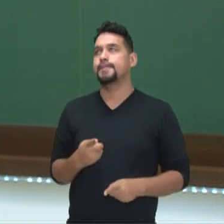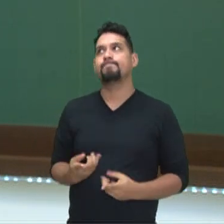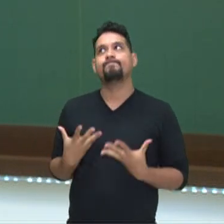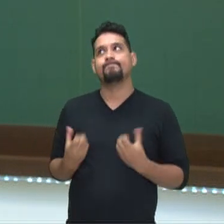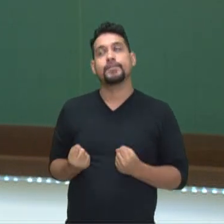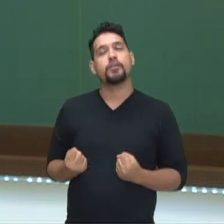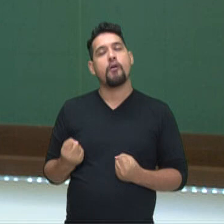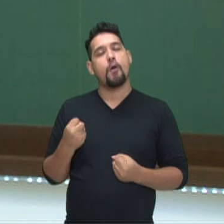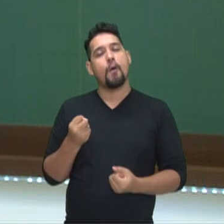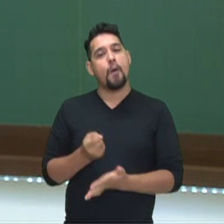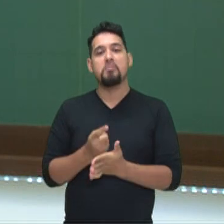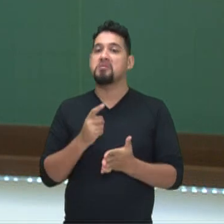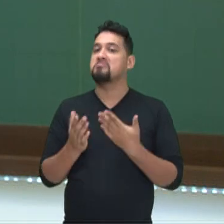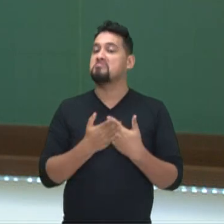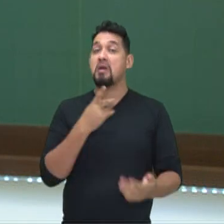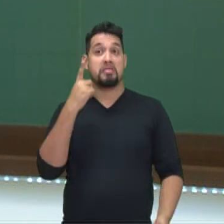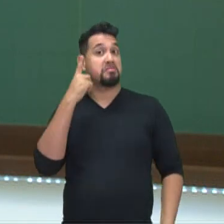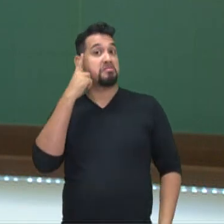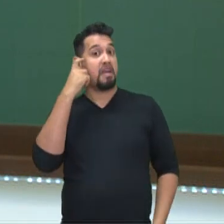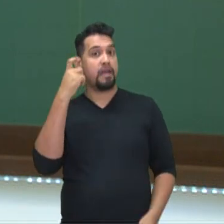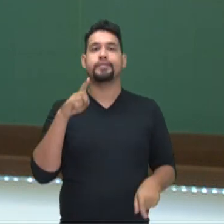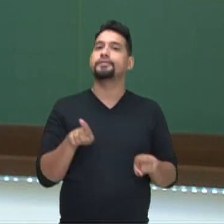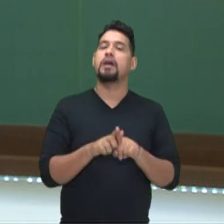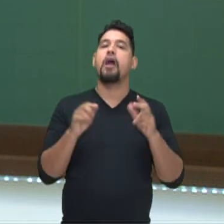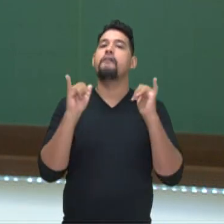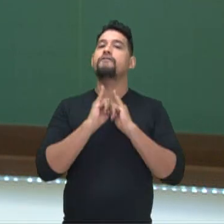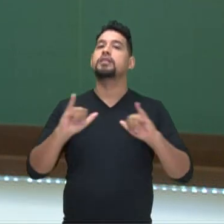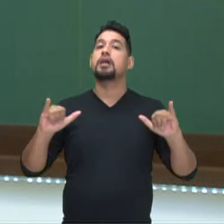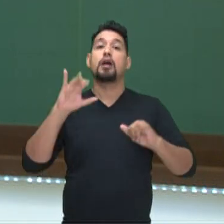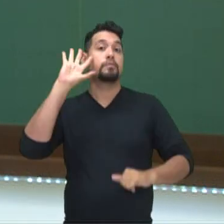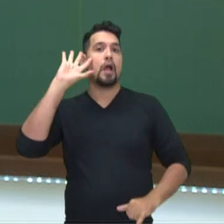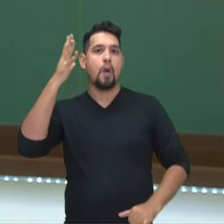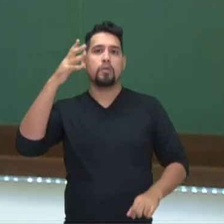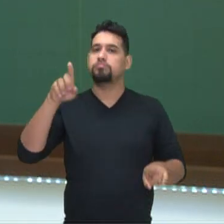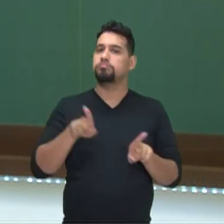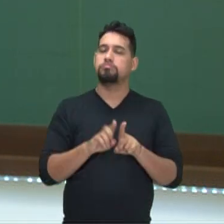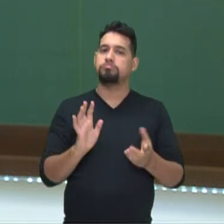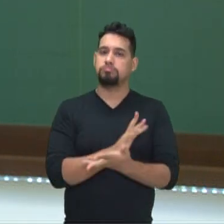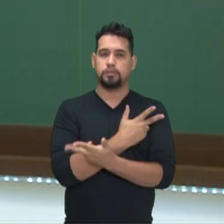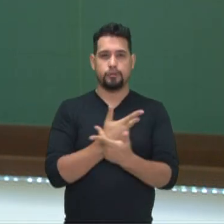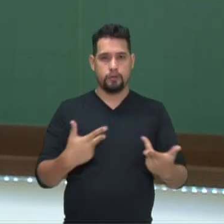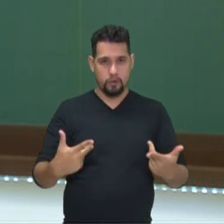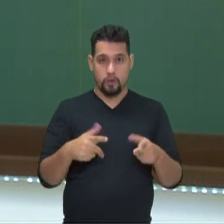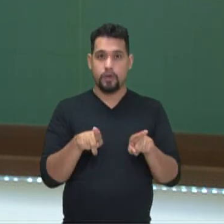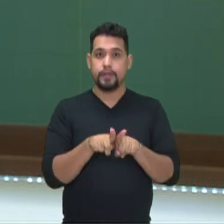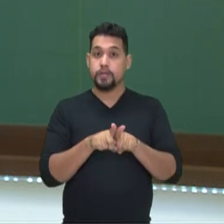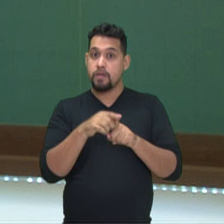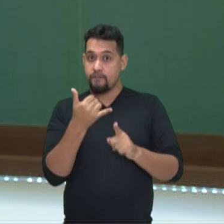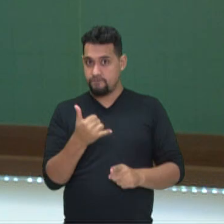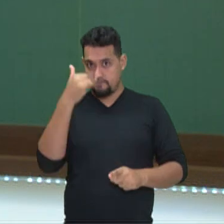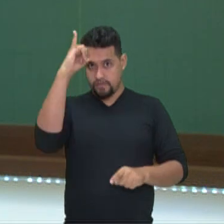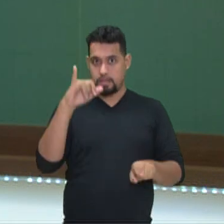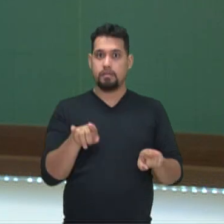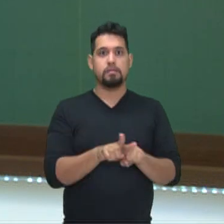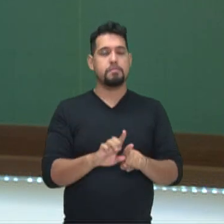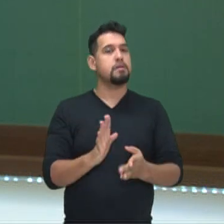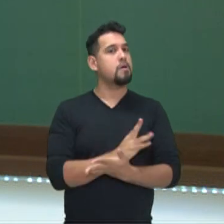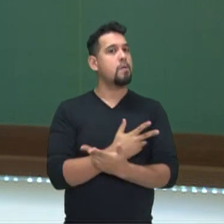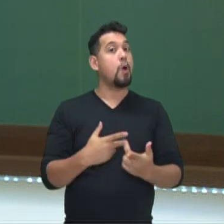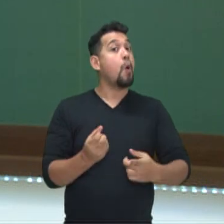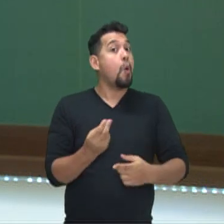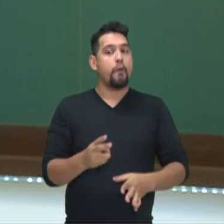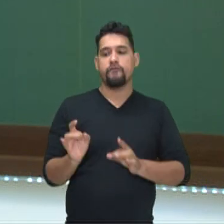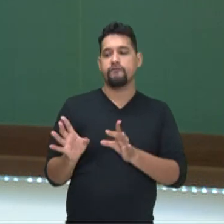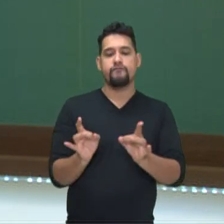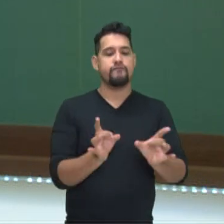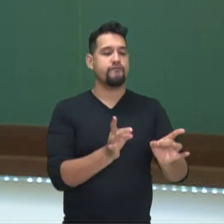convença, seja uma ideia, alertar sobre um fenômeno, alguma coisa que vise a prevenção, ou seja a venda